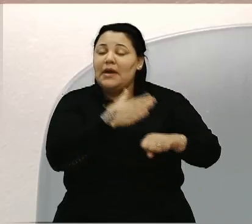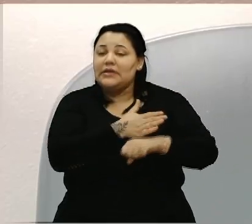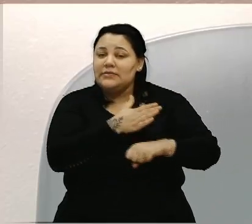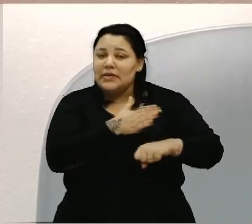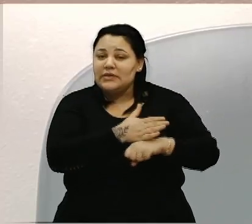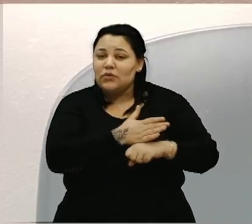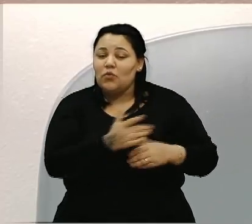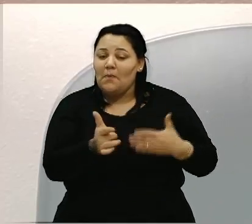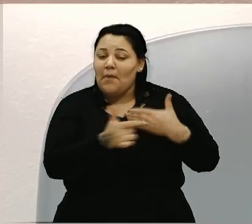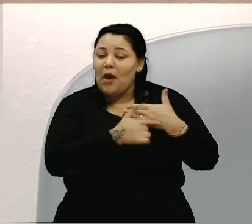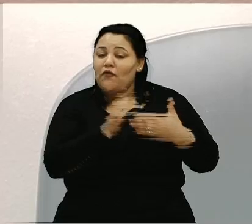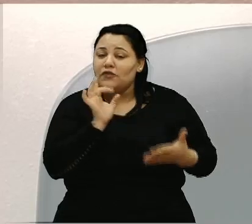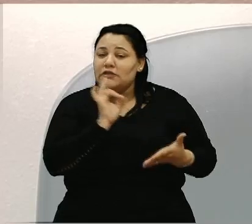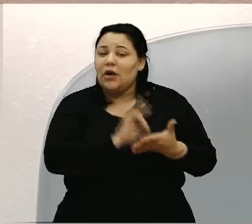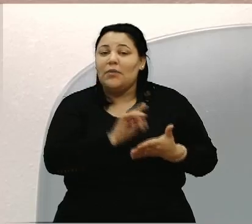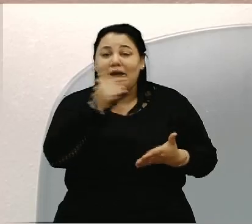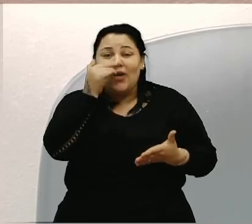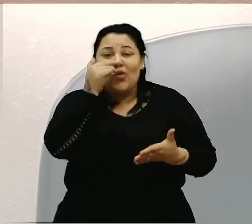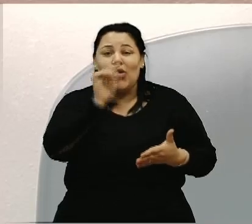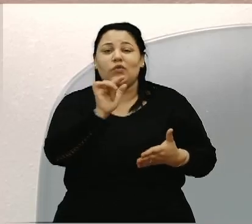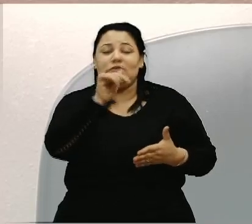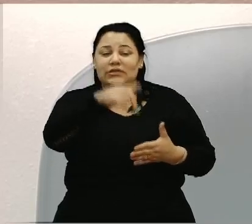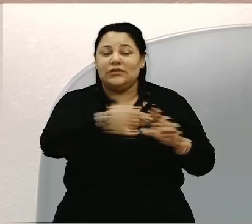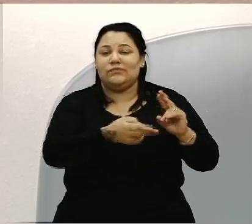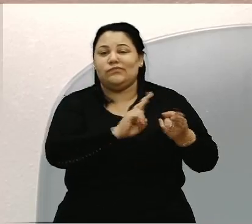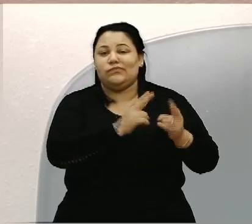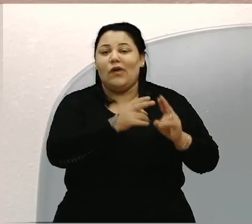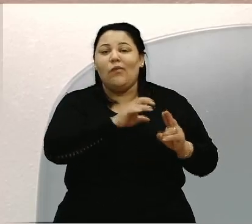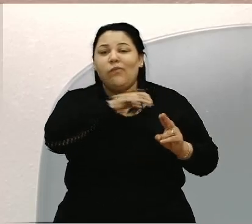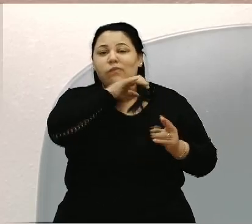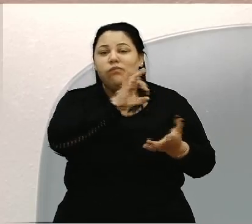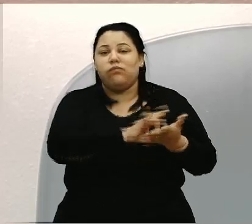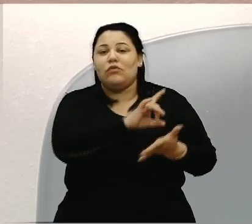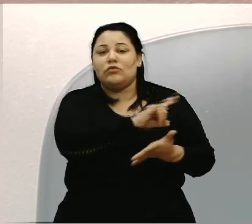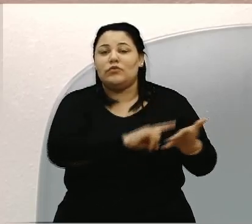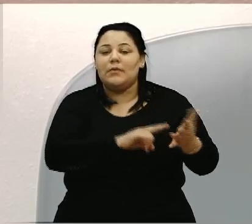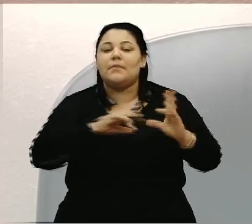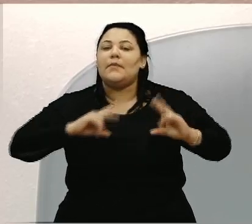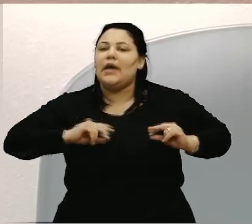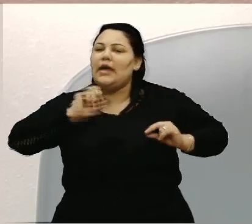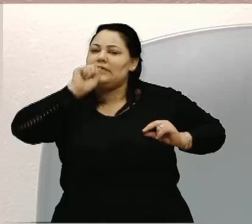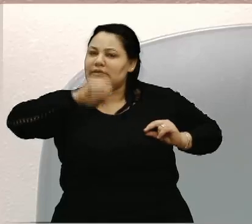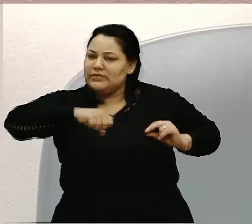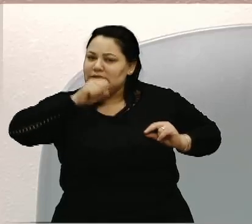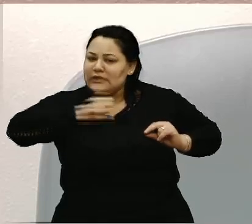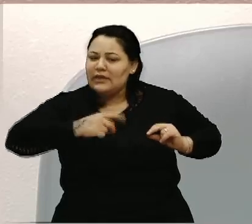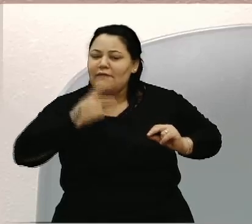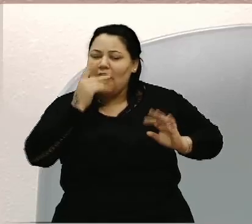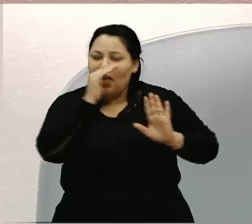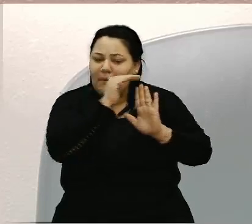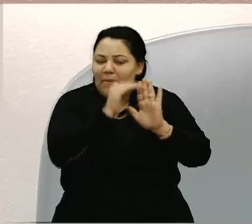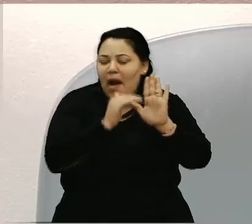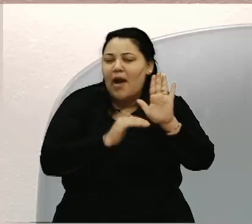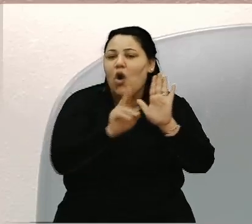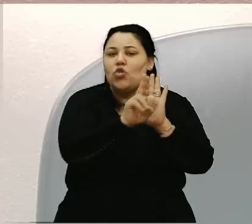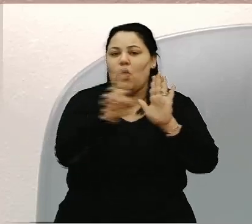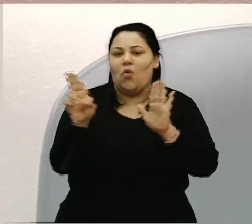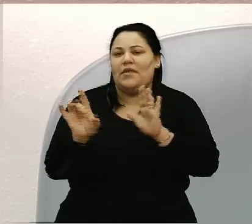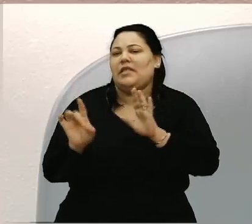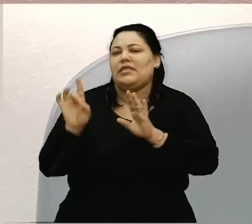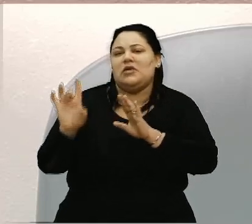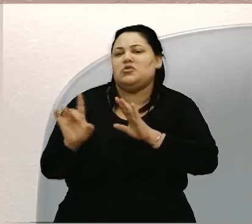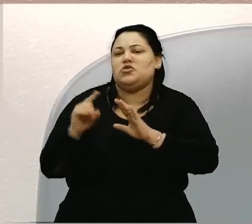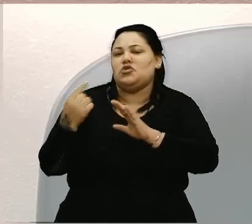na regularização fundiária e merece sim ser aqui mencionados e não que fique só de